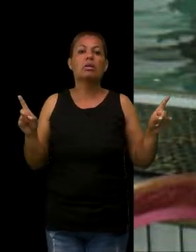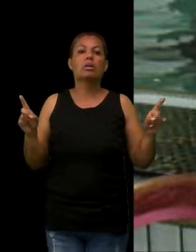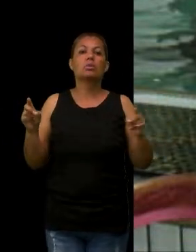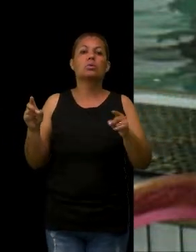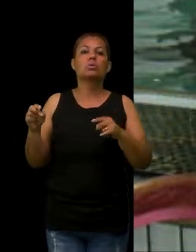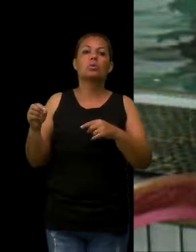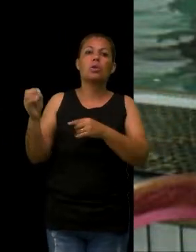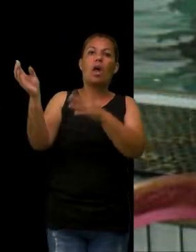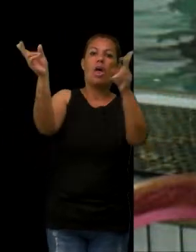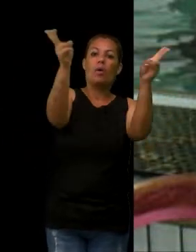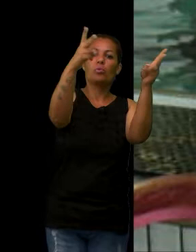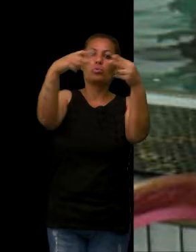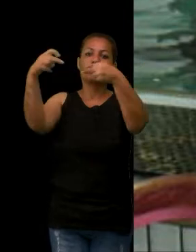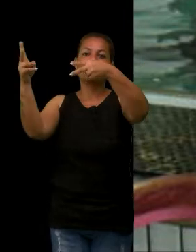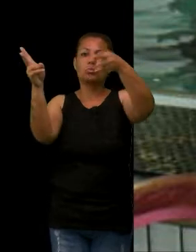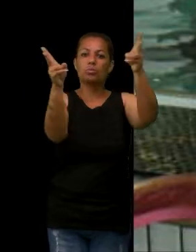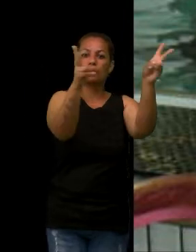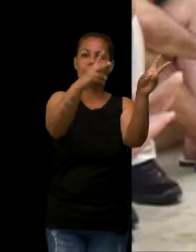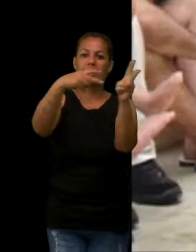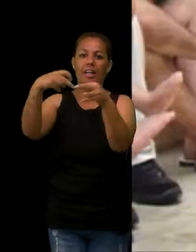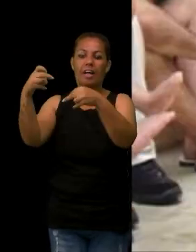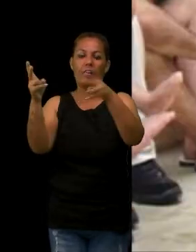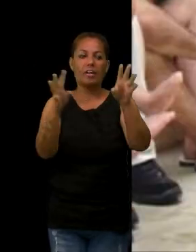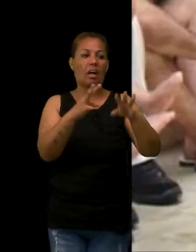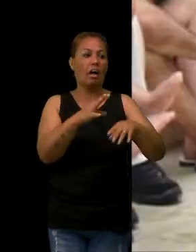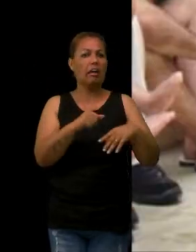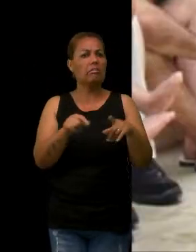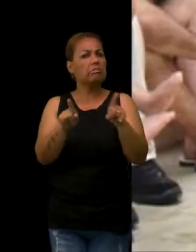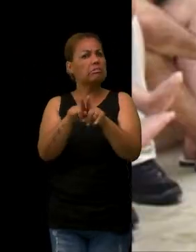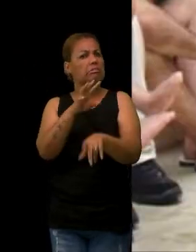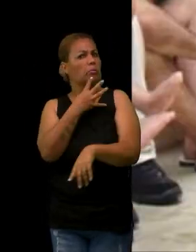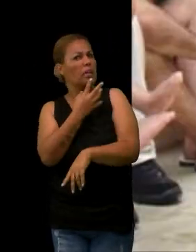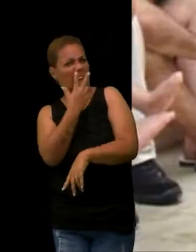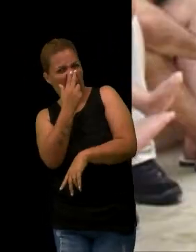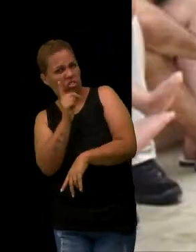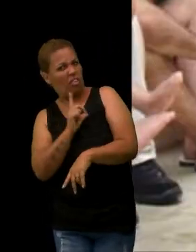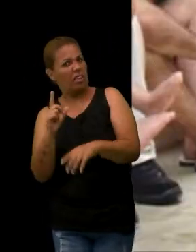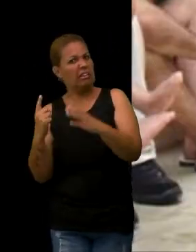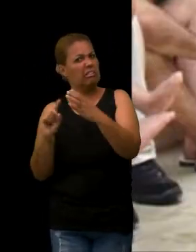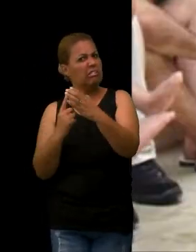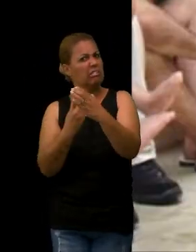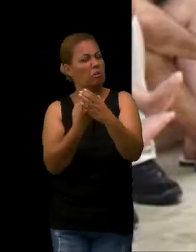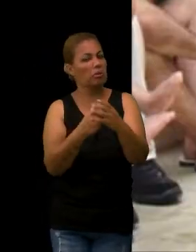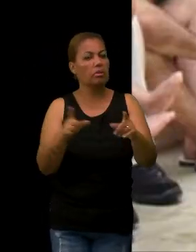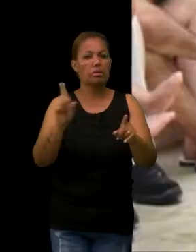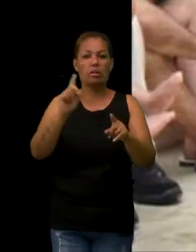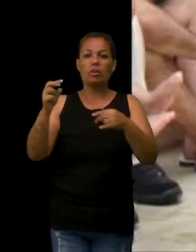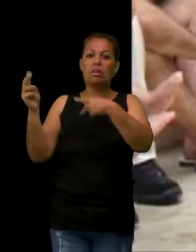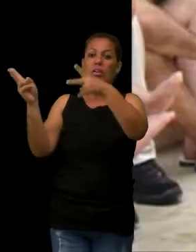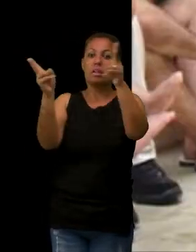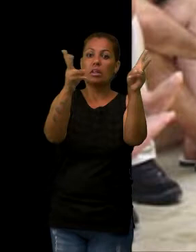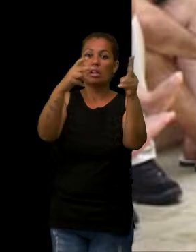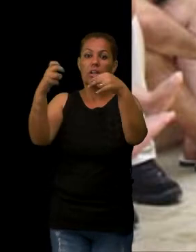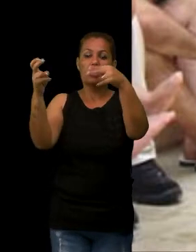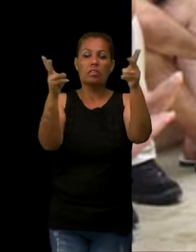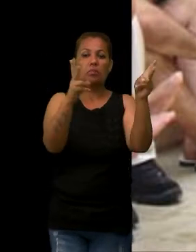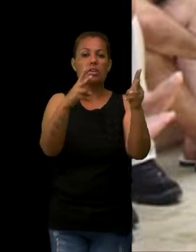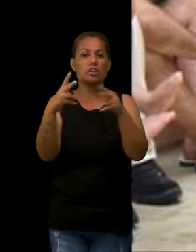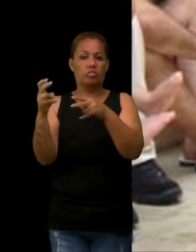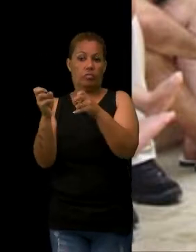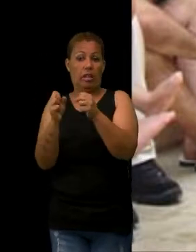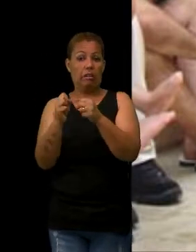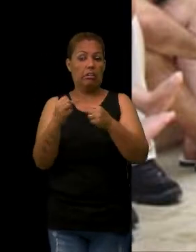é a vela é o véu é o velho também achá motor não tem não tem motor é o vento que venta tanto